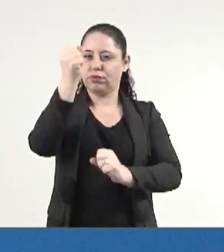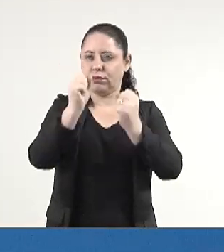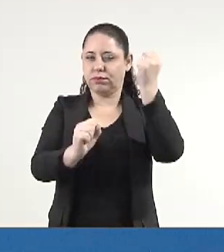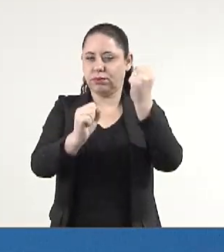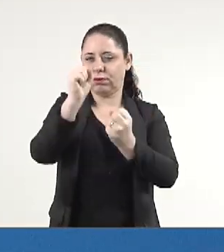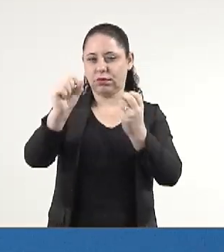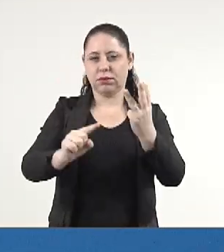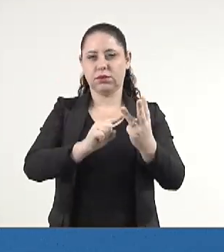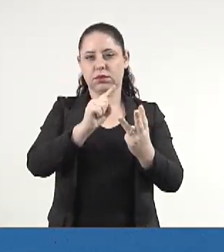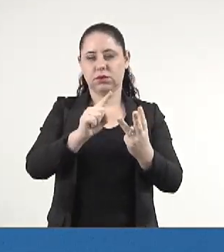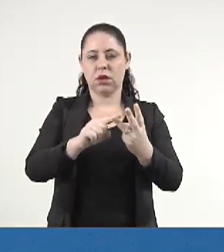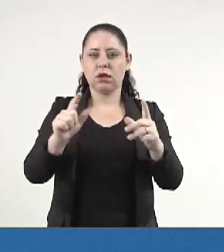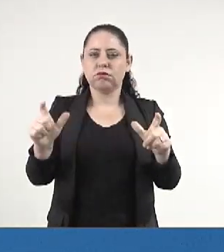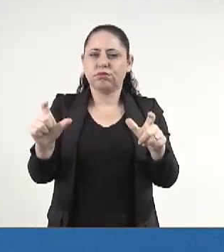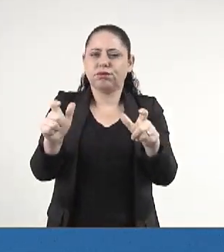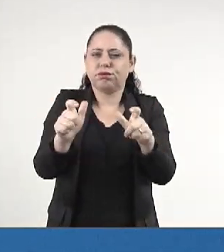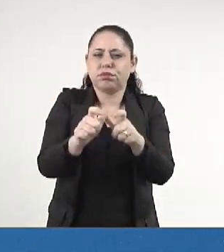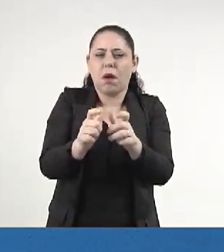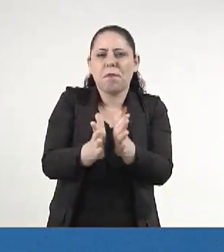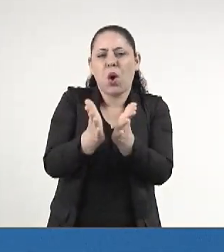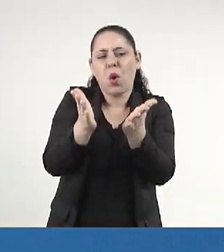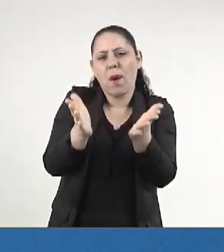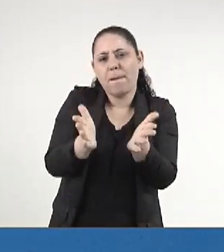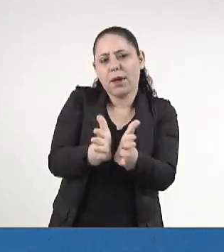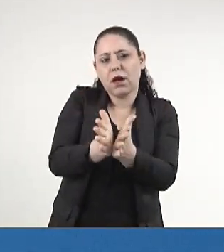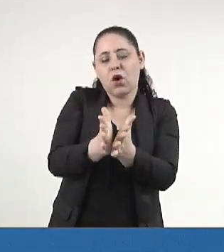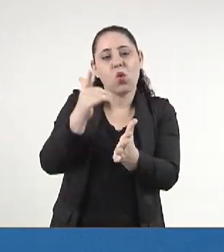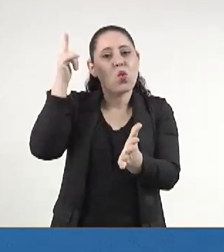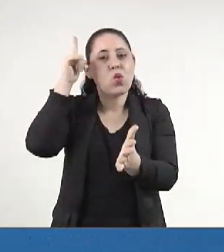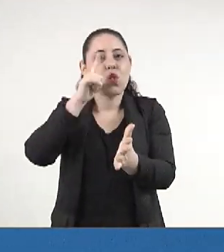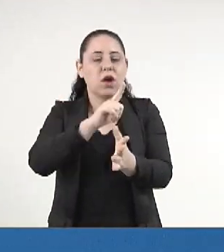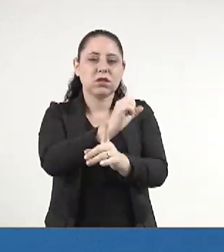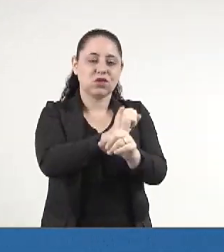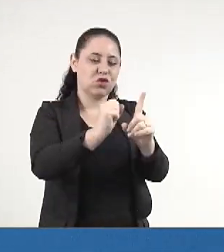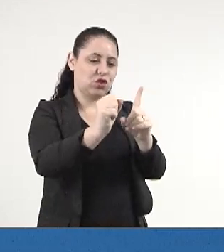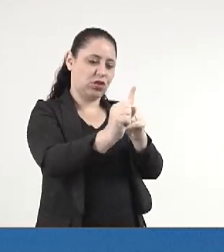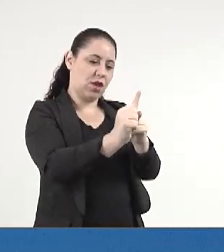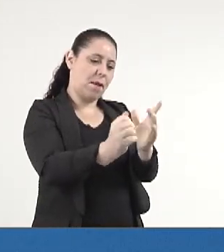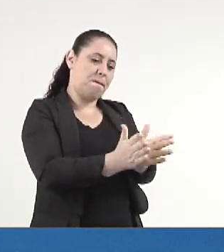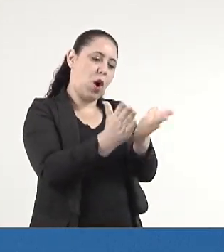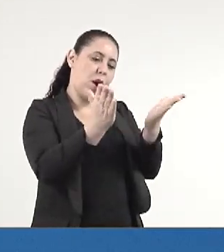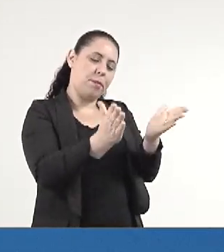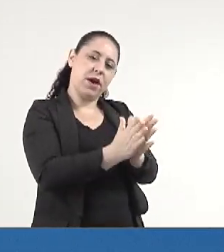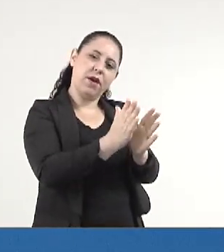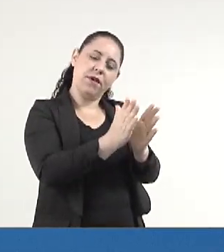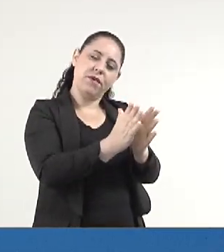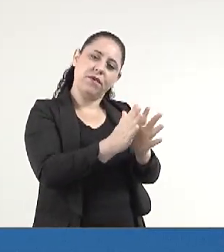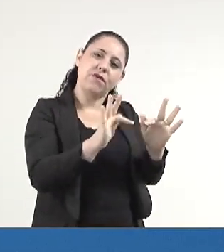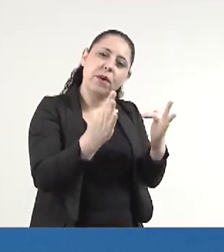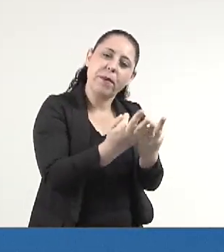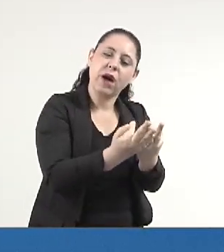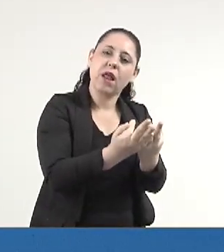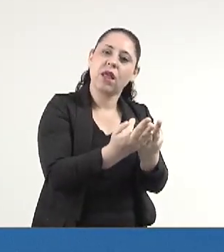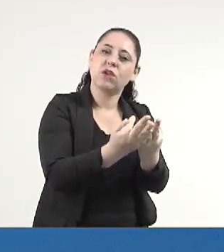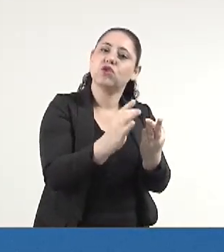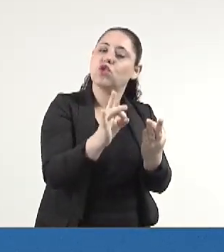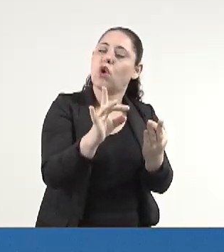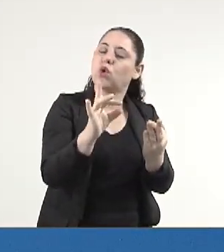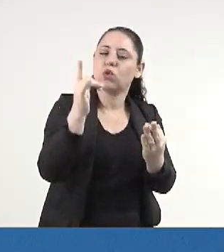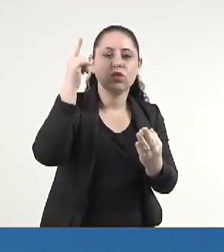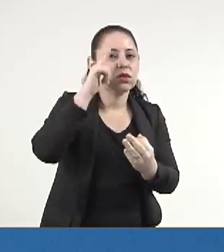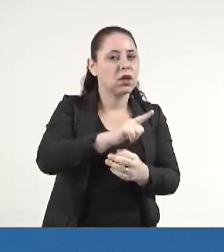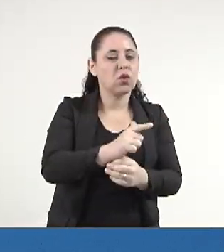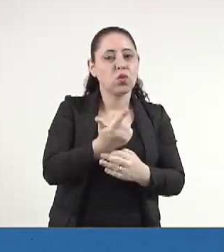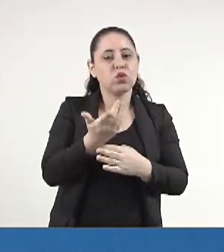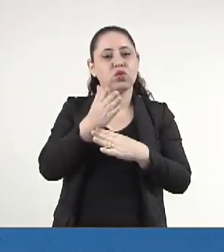industrialização, diminuição da pobreza e conquistas sociais aos menos favorecidos, que só puderam ser construídas